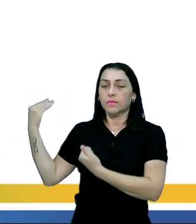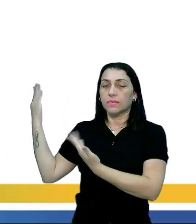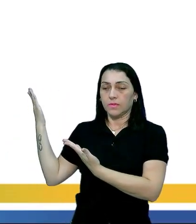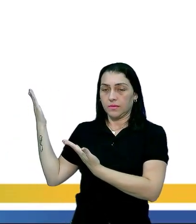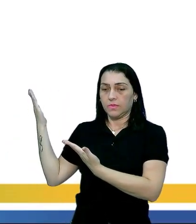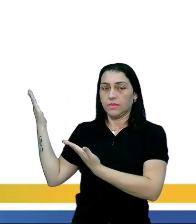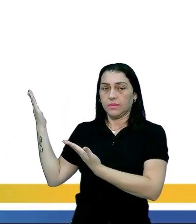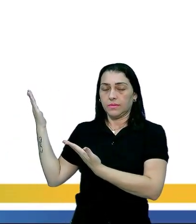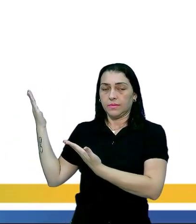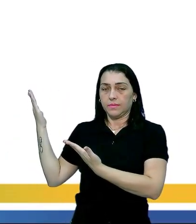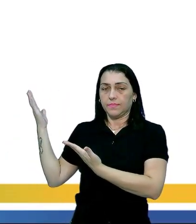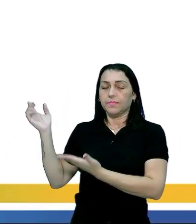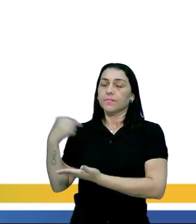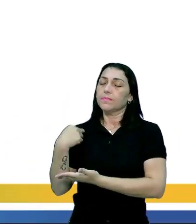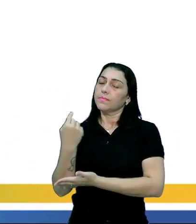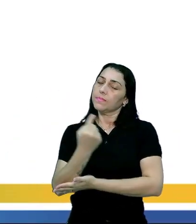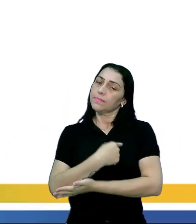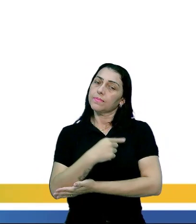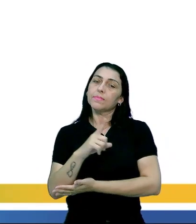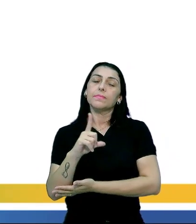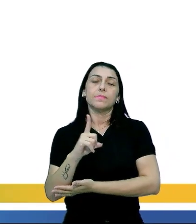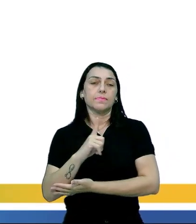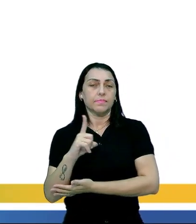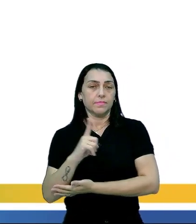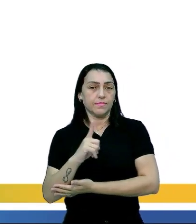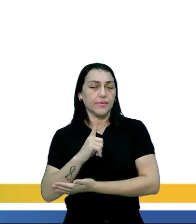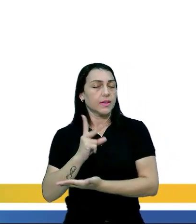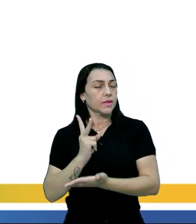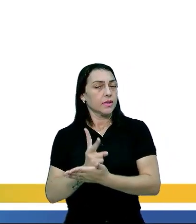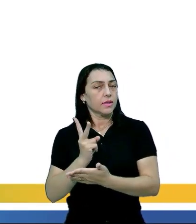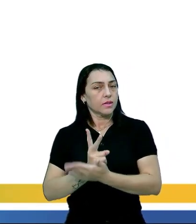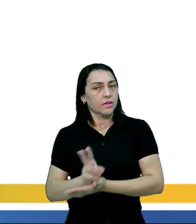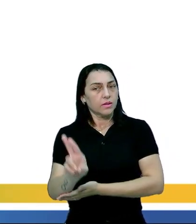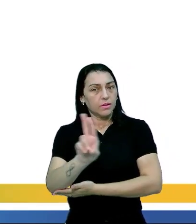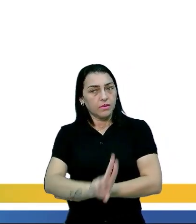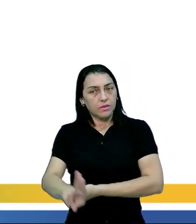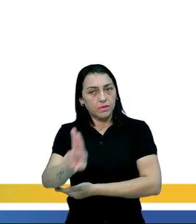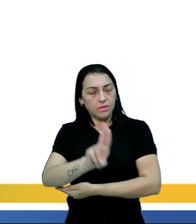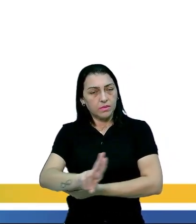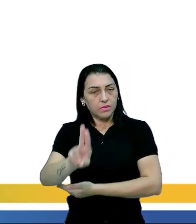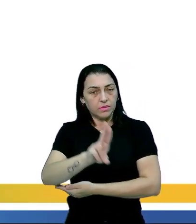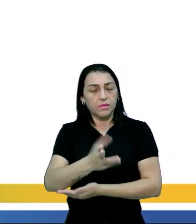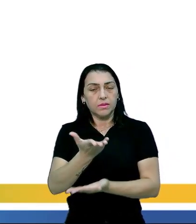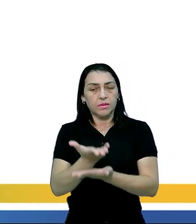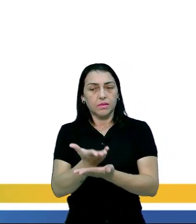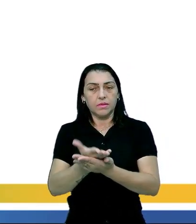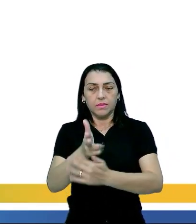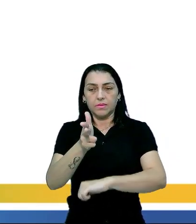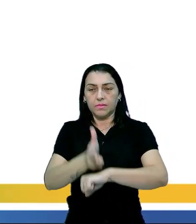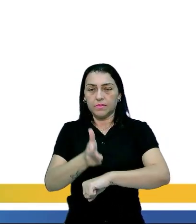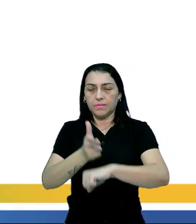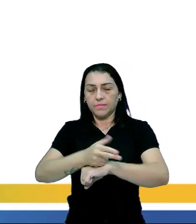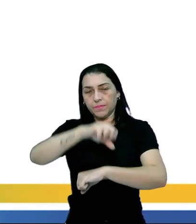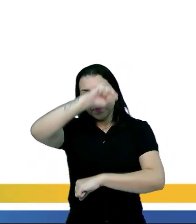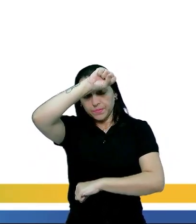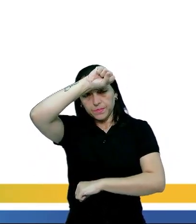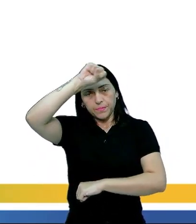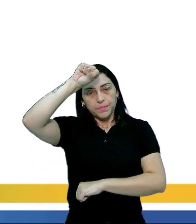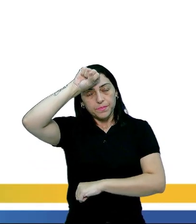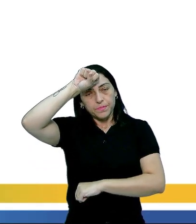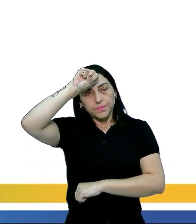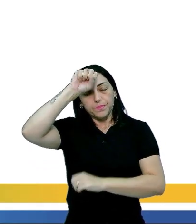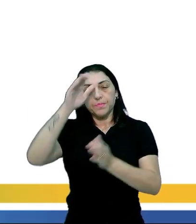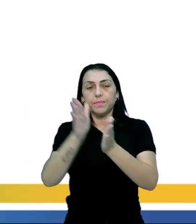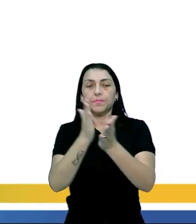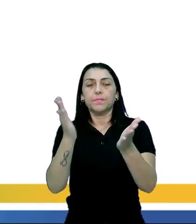bibliográfica que nós estivemos sempre utilizando nestas videoaulas de sociologia.